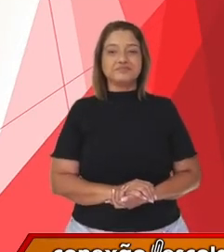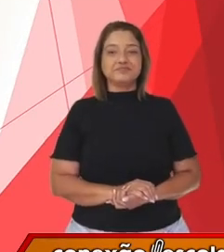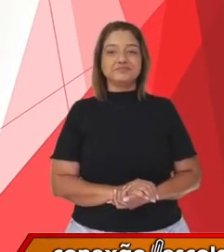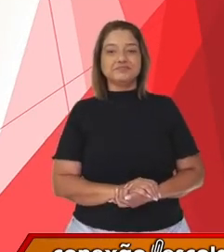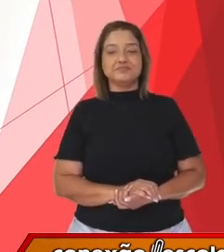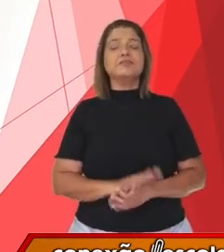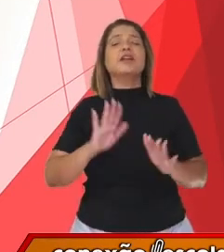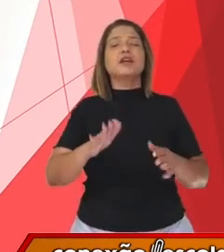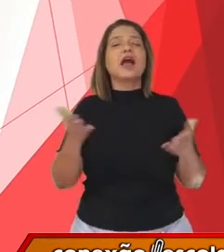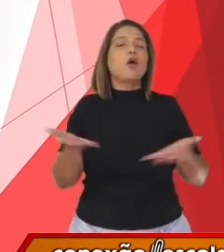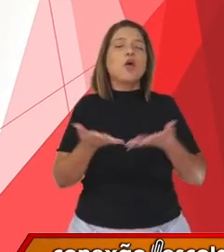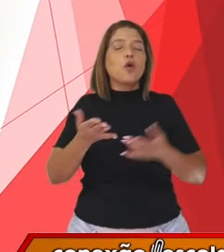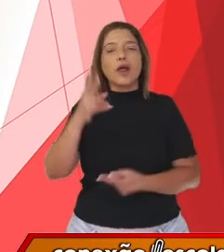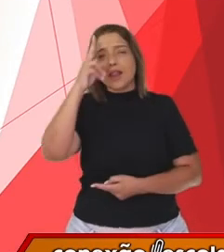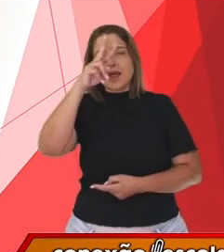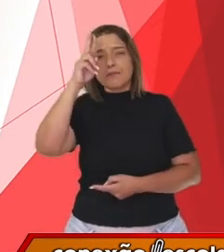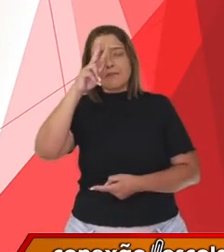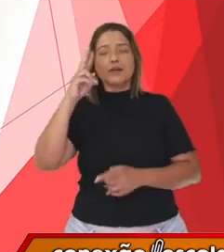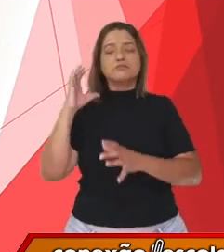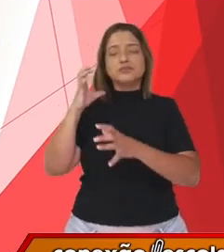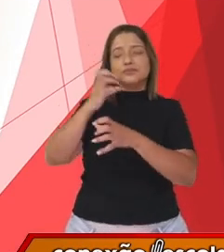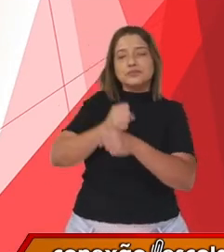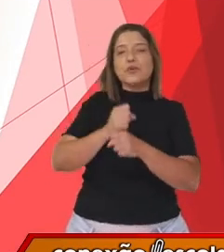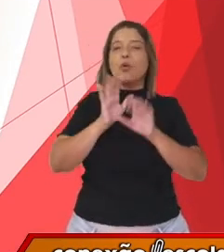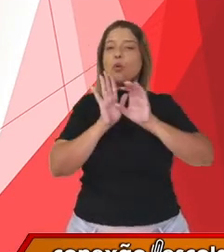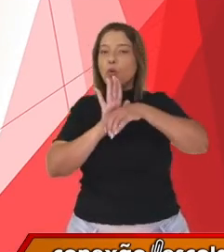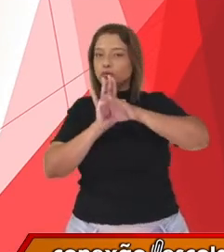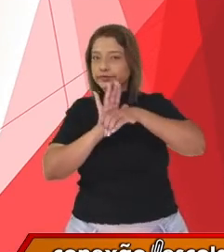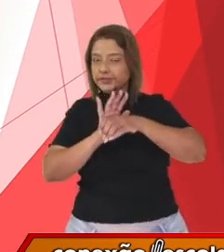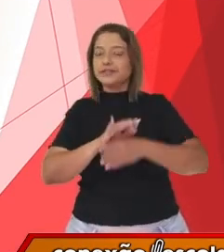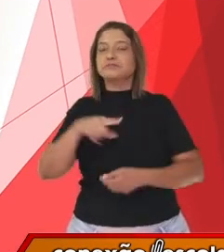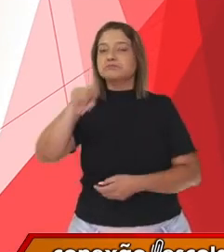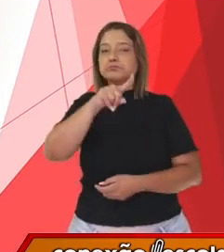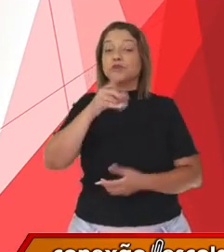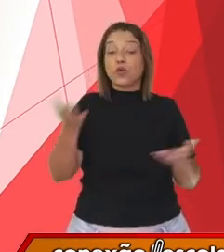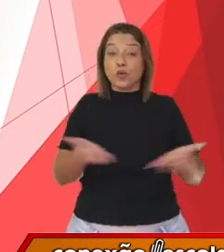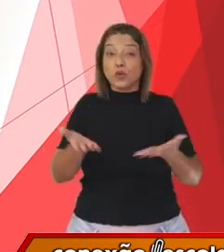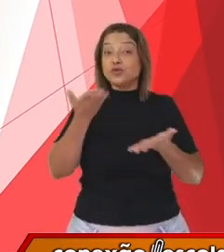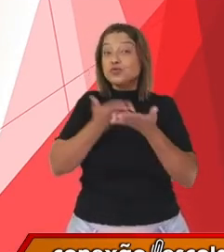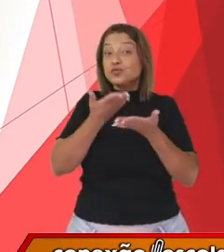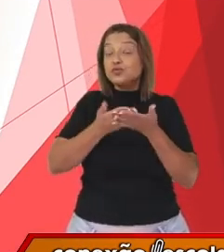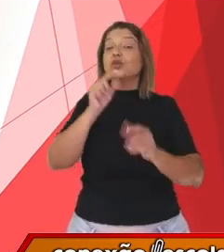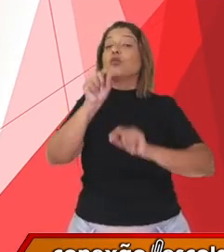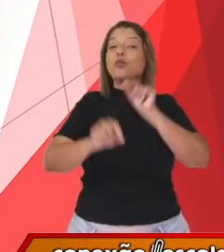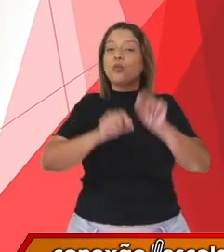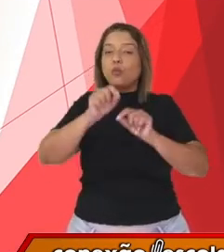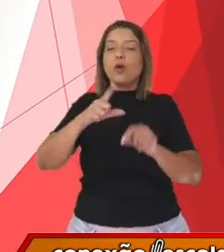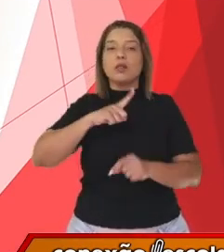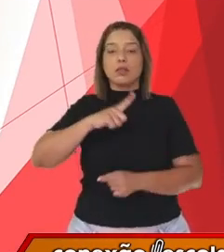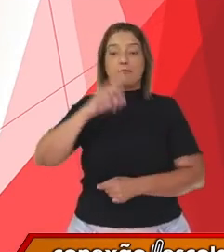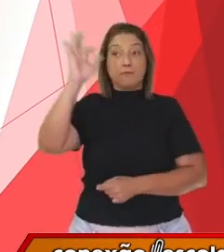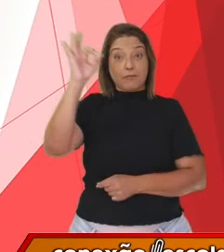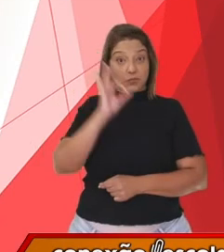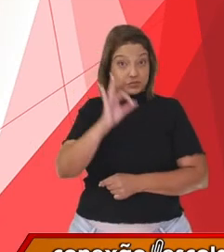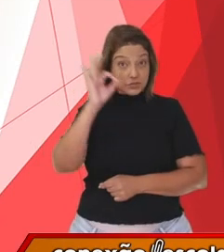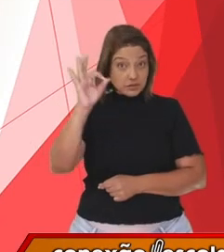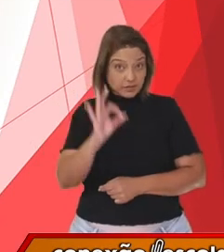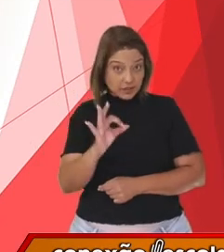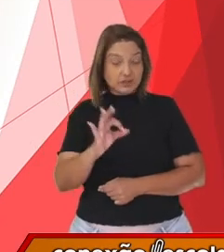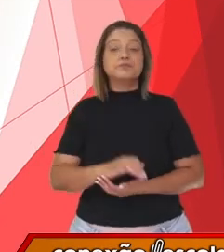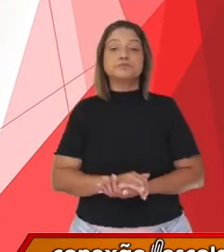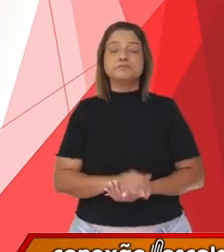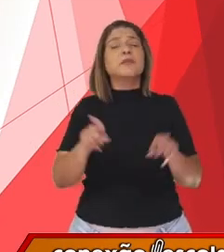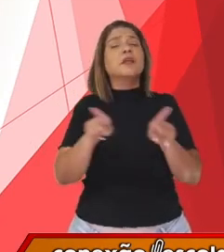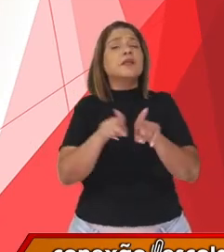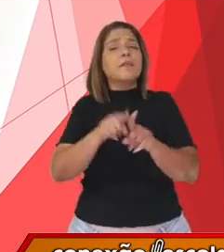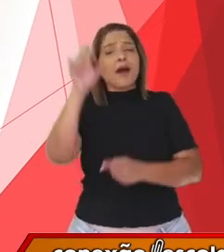Revendo alguns conceitos, então. Nesta aula, nós vimos e estudamos um pouco sobre as porcentagens.